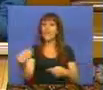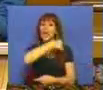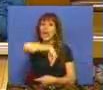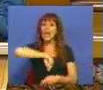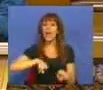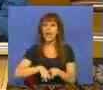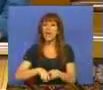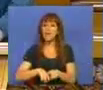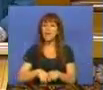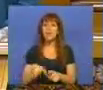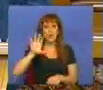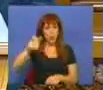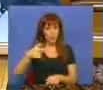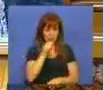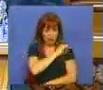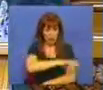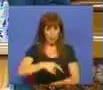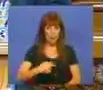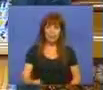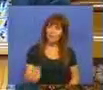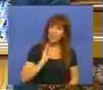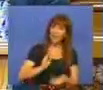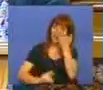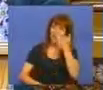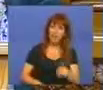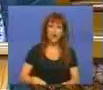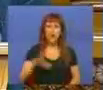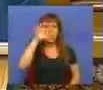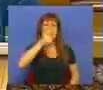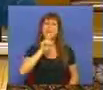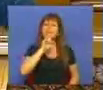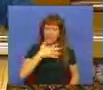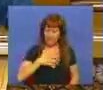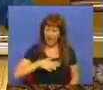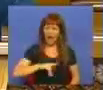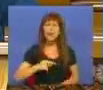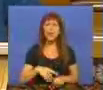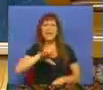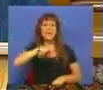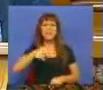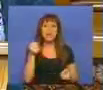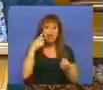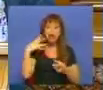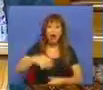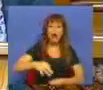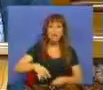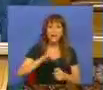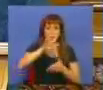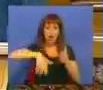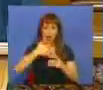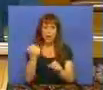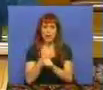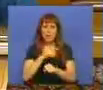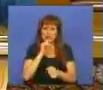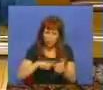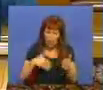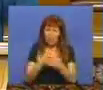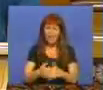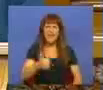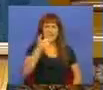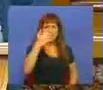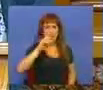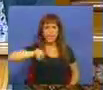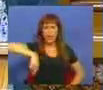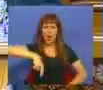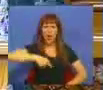rendimentos. Num país pobre e dependente, o Governo quer permitir que, em situações normais, o horário de trabalho possa ir até às 50